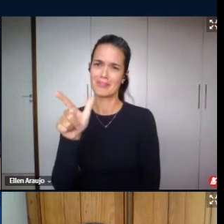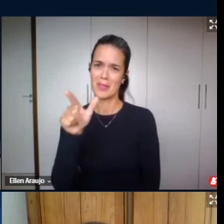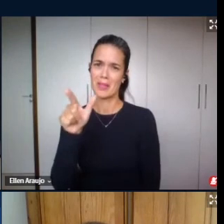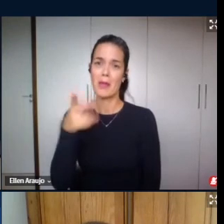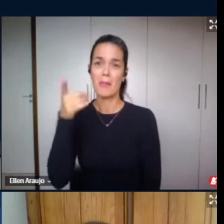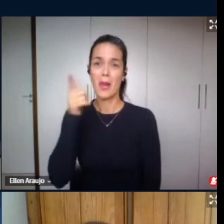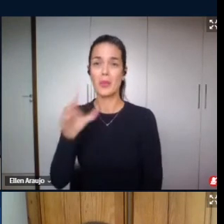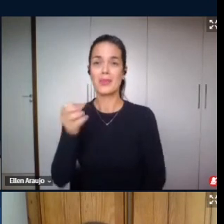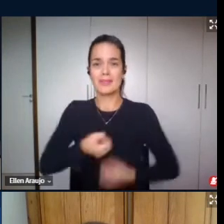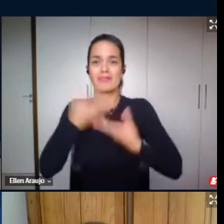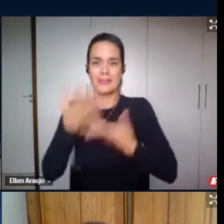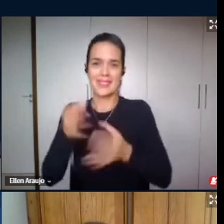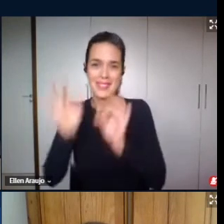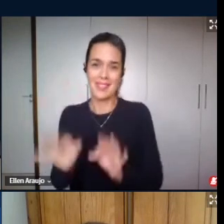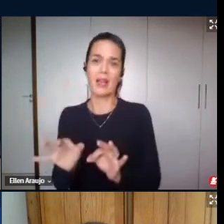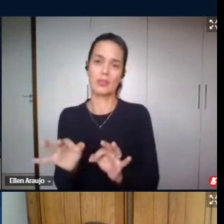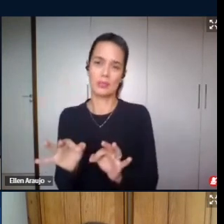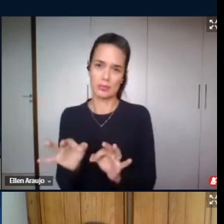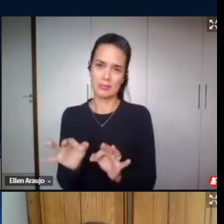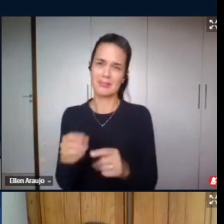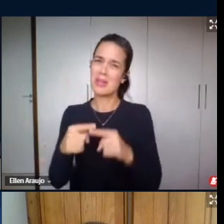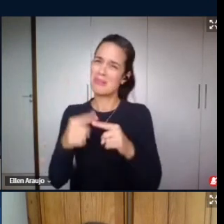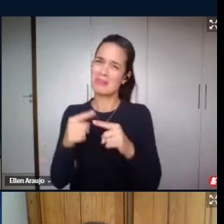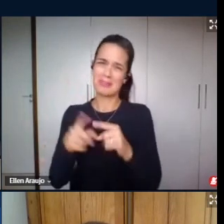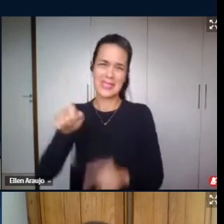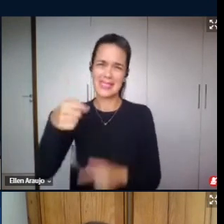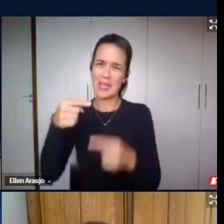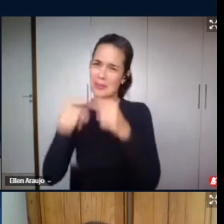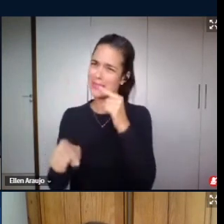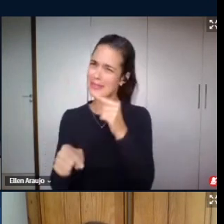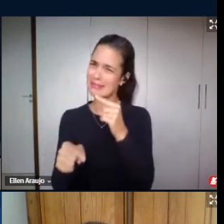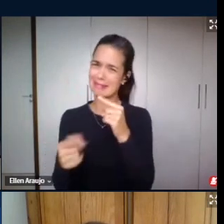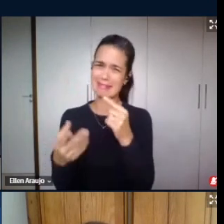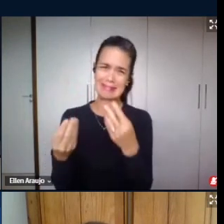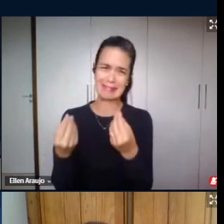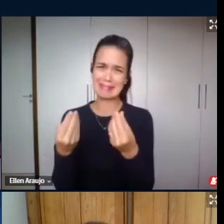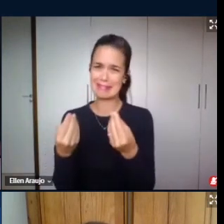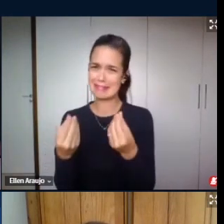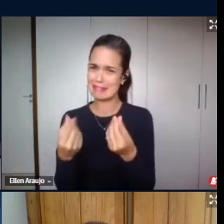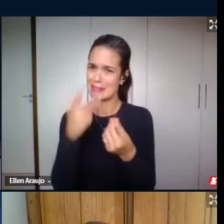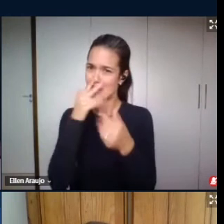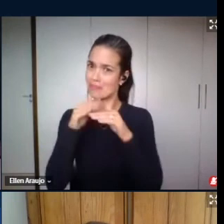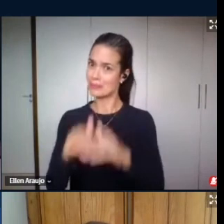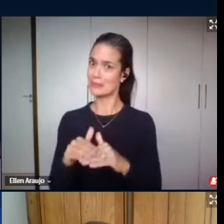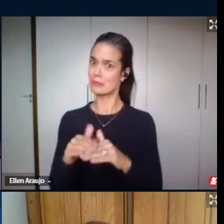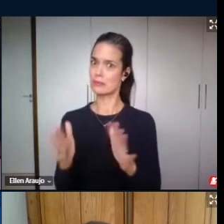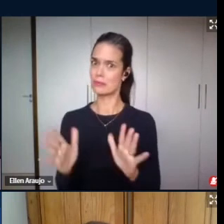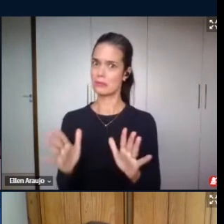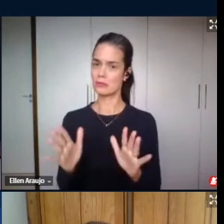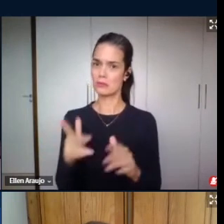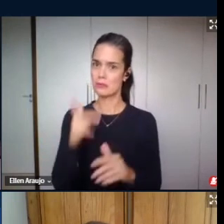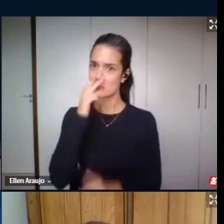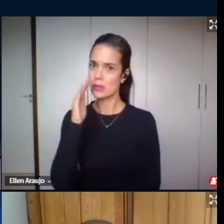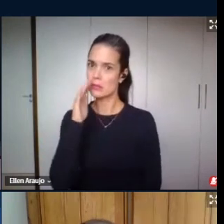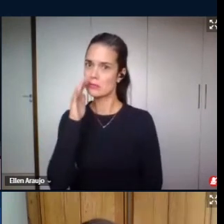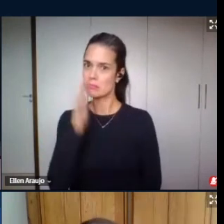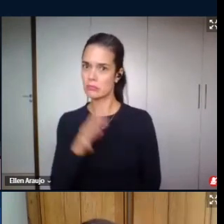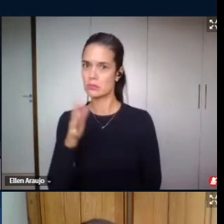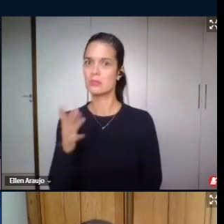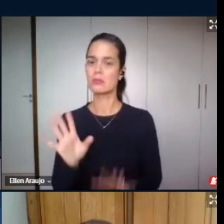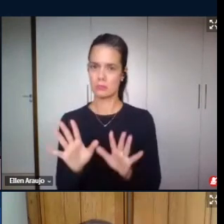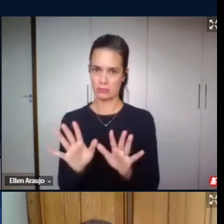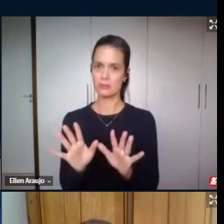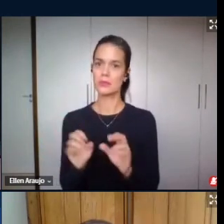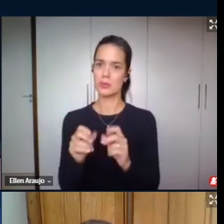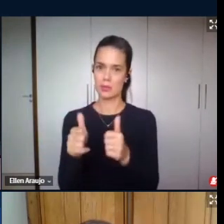com o sinal inadequado, porque de fato ficou defeituoso esse inadequado aí, né? Tá